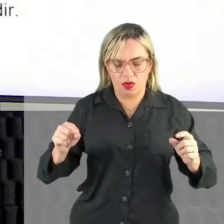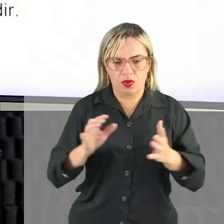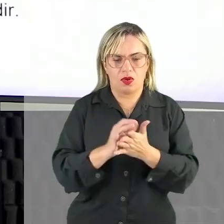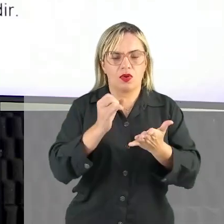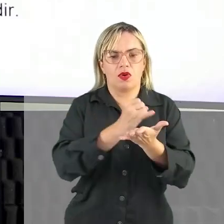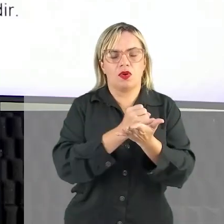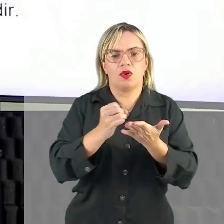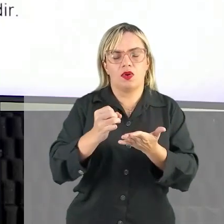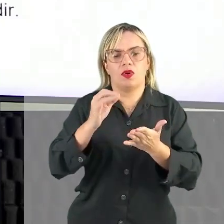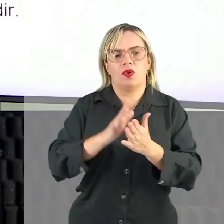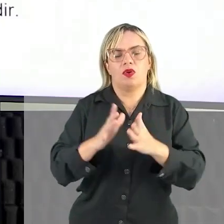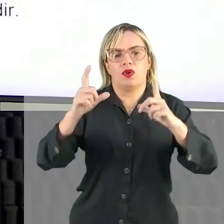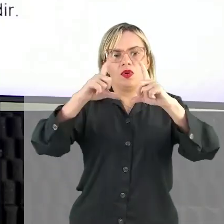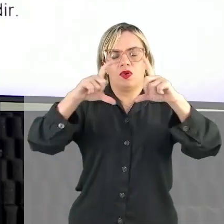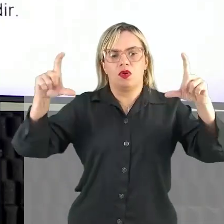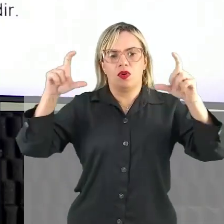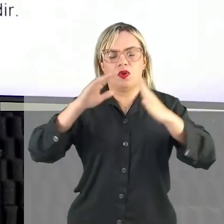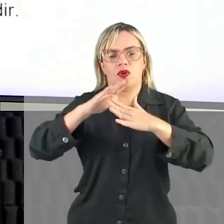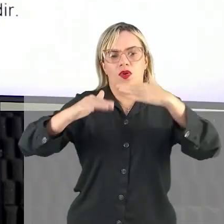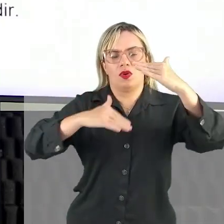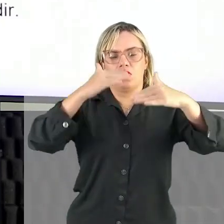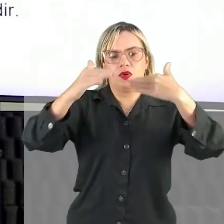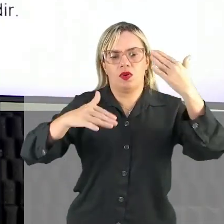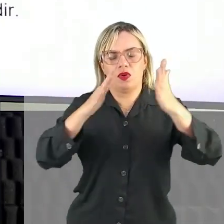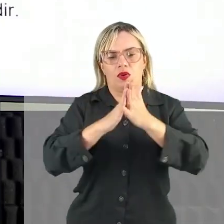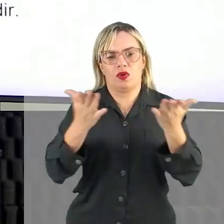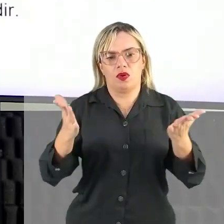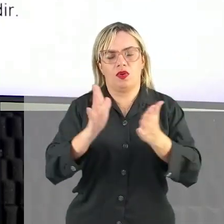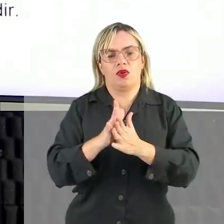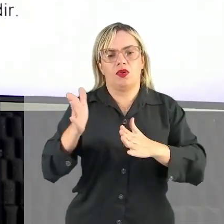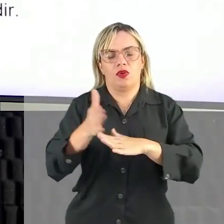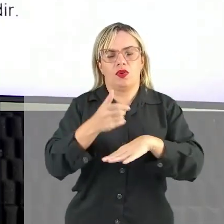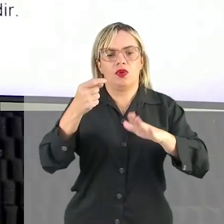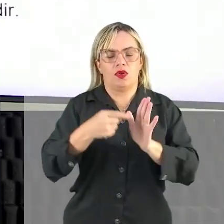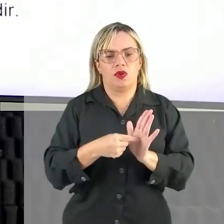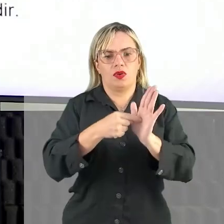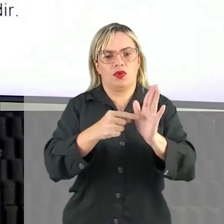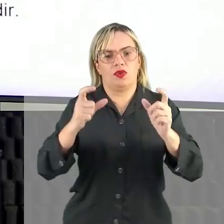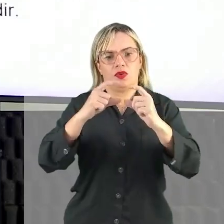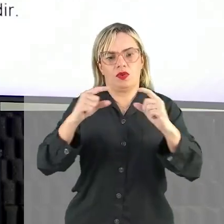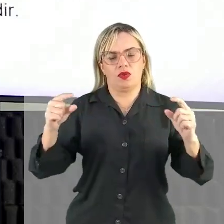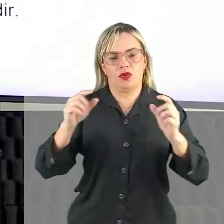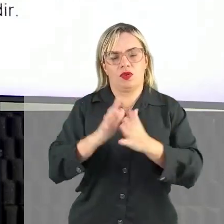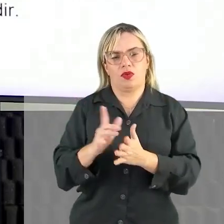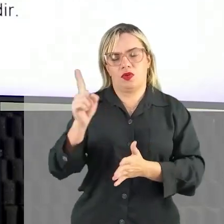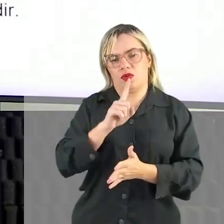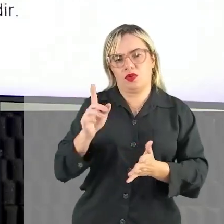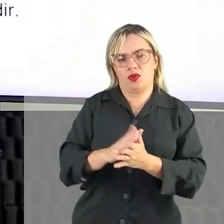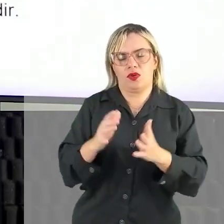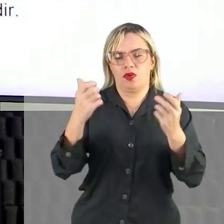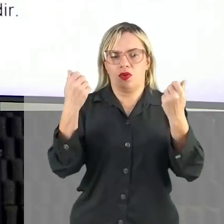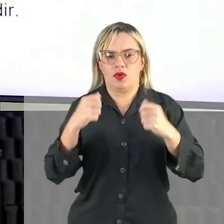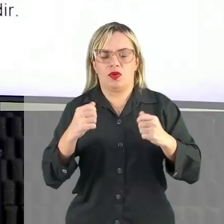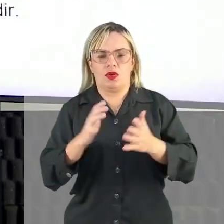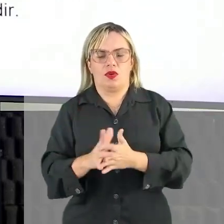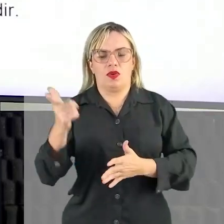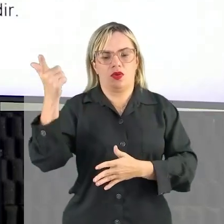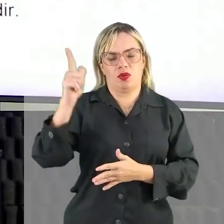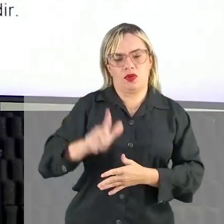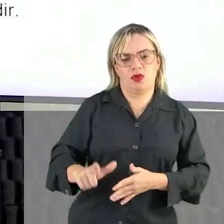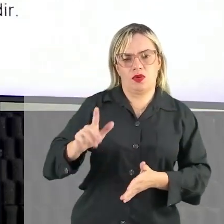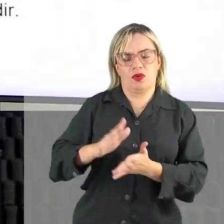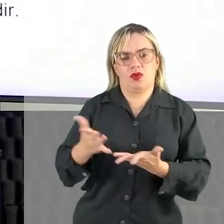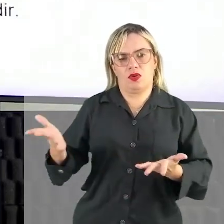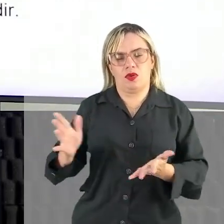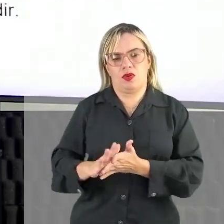parágrafo que a gente chama de frases de apresentação você não precisa repetir lembra você